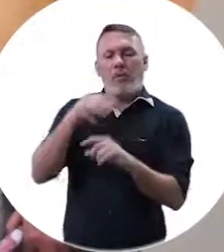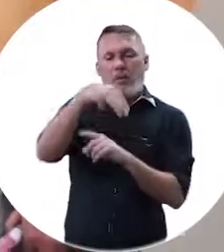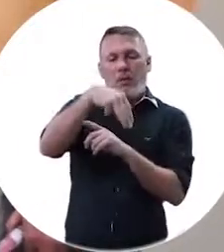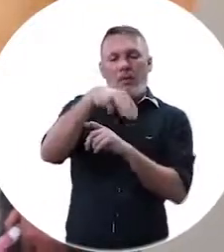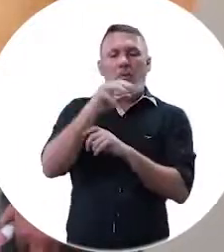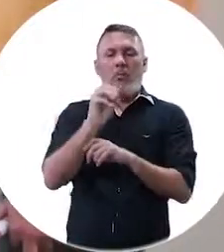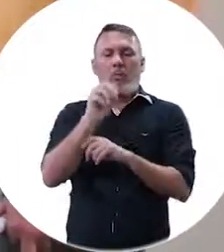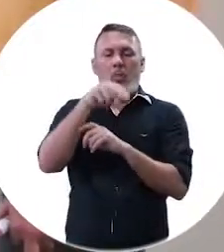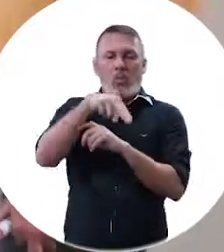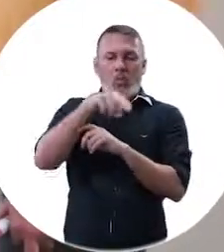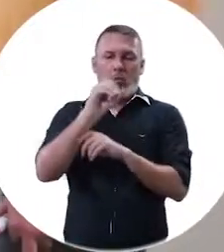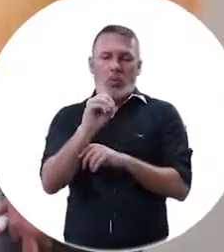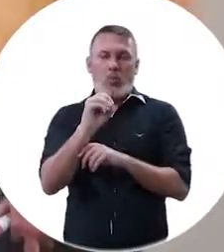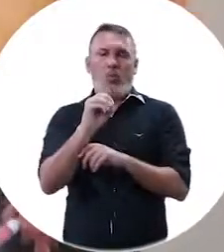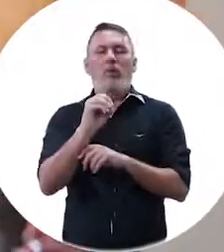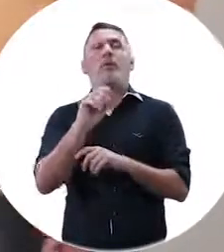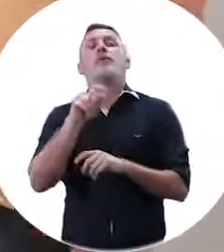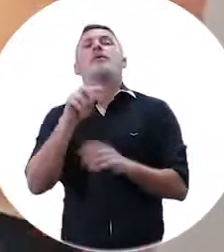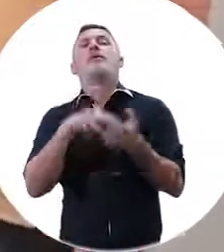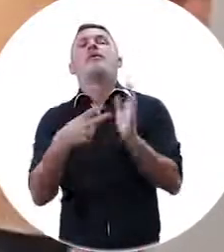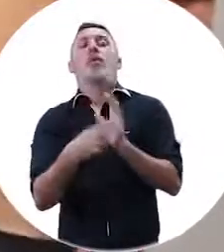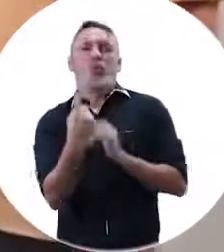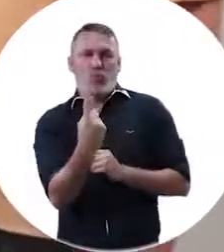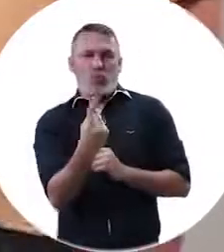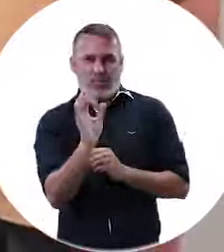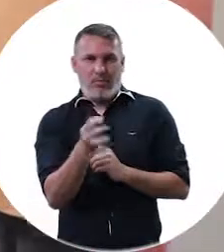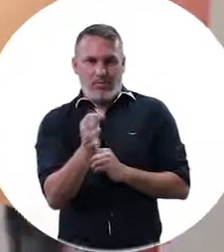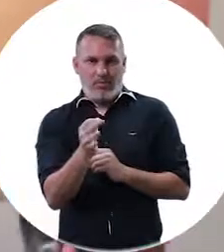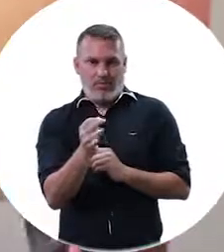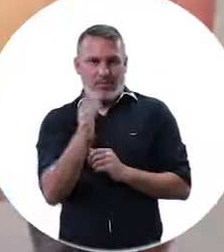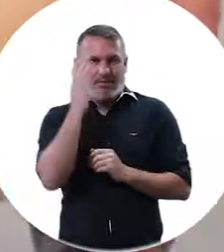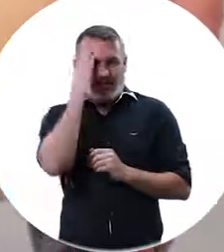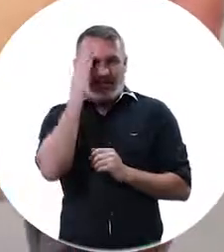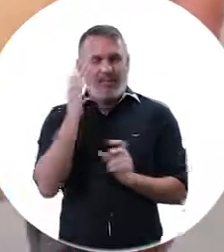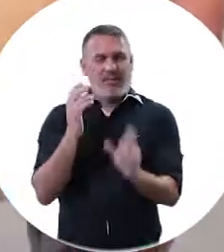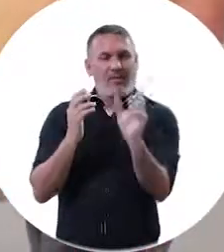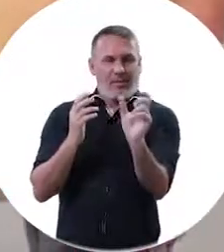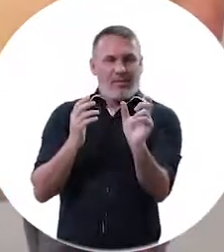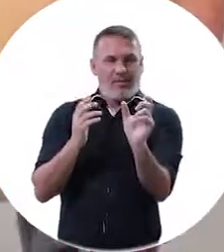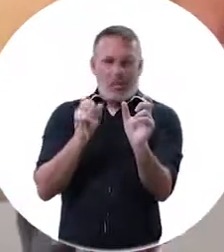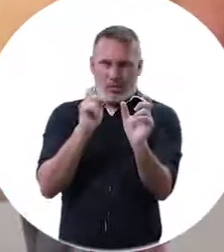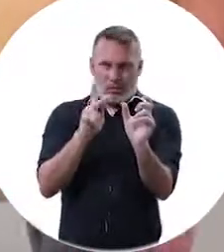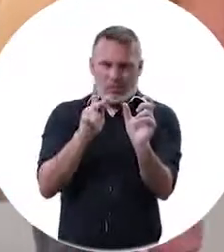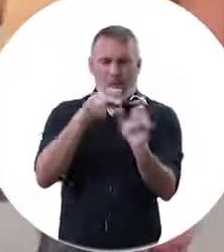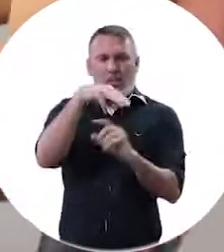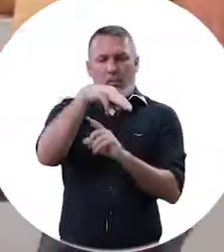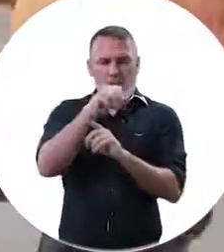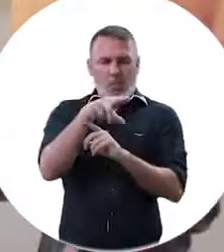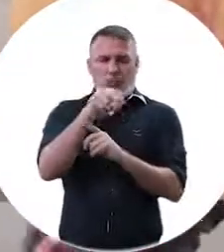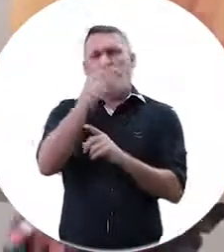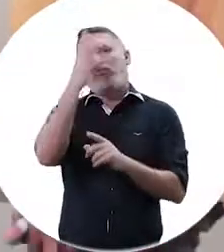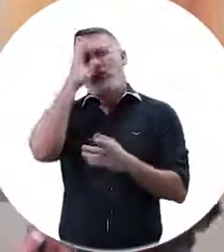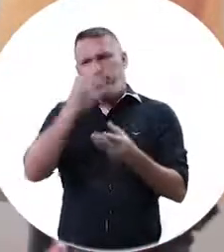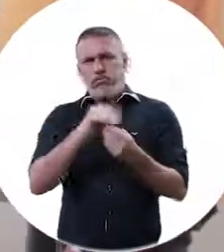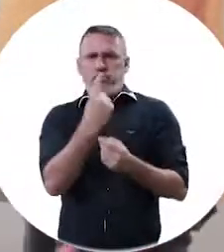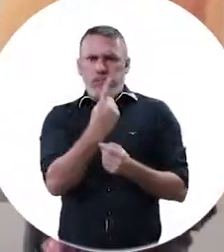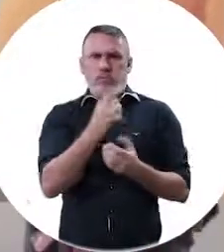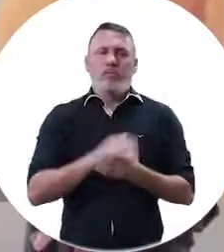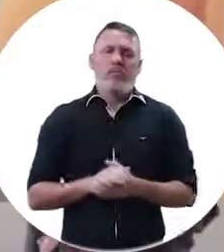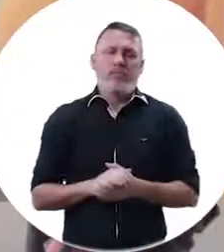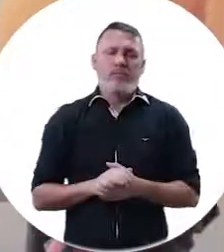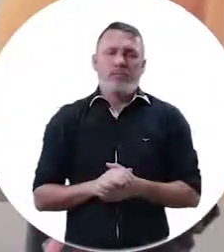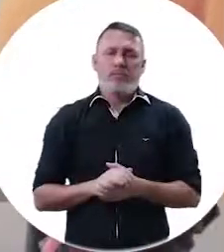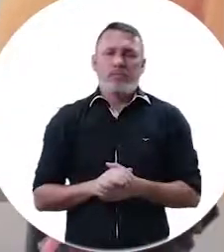mono é igual a 1, monossílaba. Lembra desse termo? Uma única sílaba. Você já